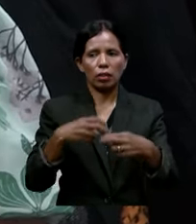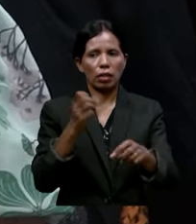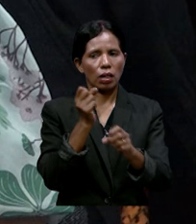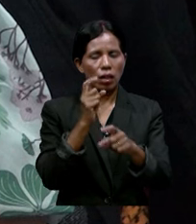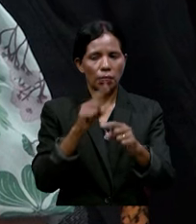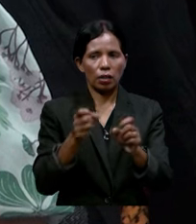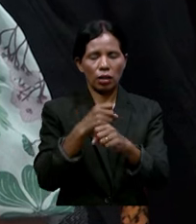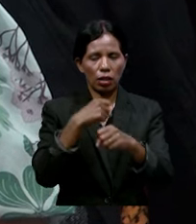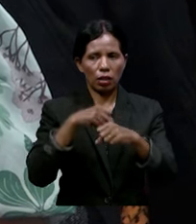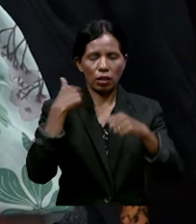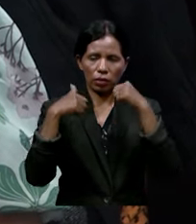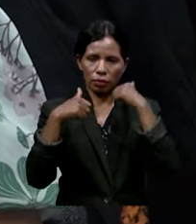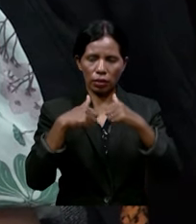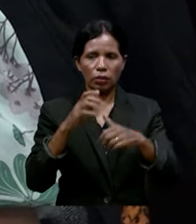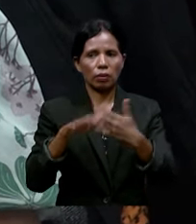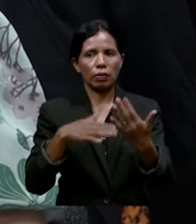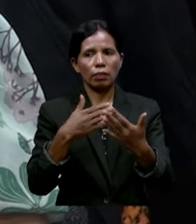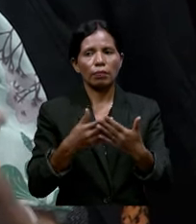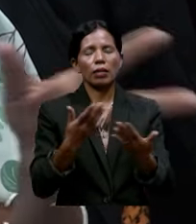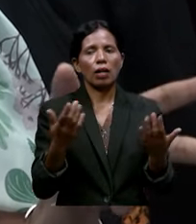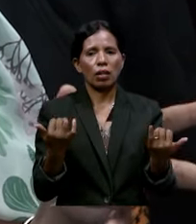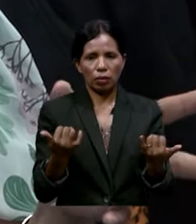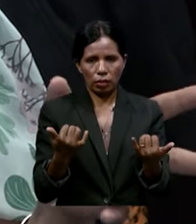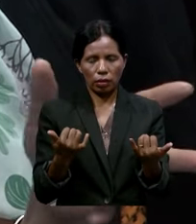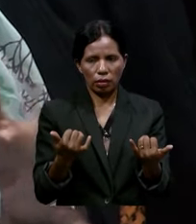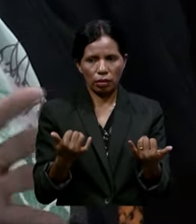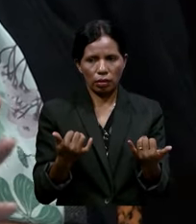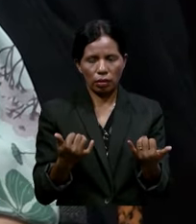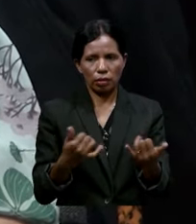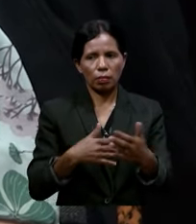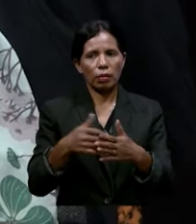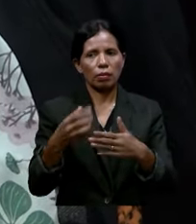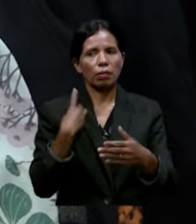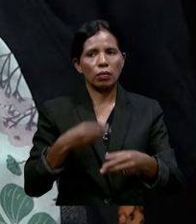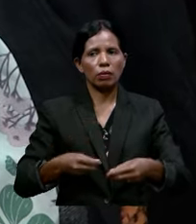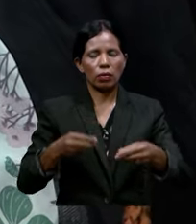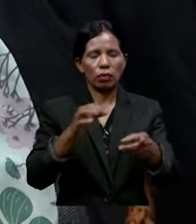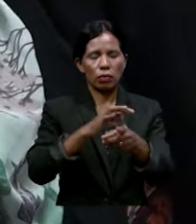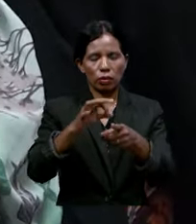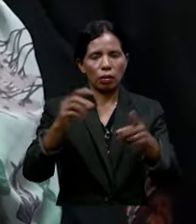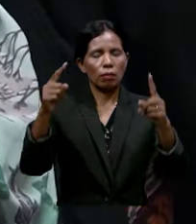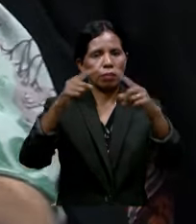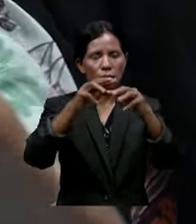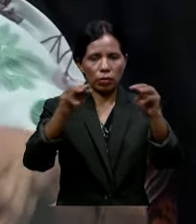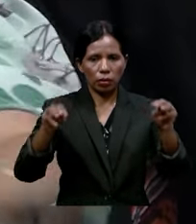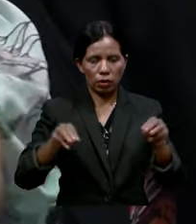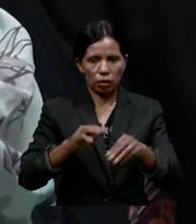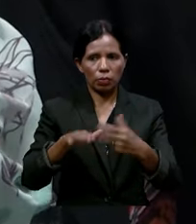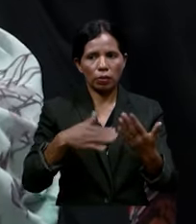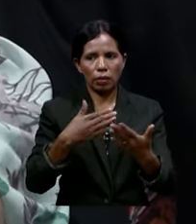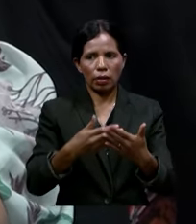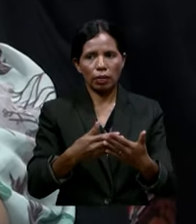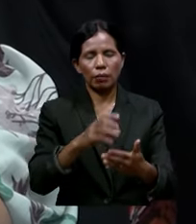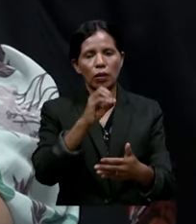sira. Nasne. Agora, efeito liu makida babanya mi formação bom município, né? Rosa informa,